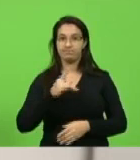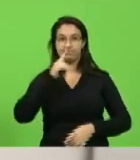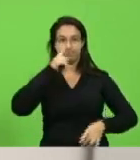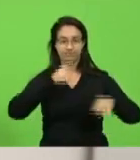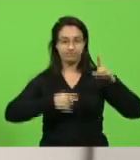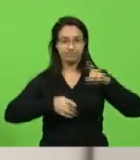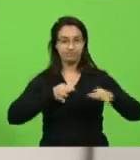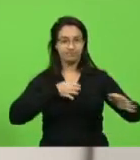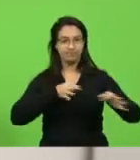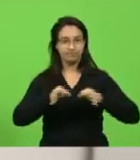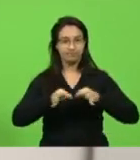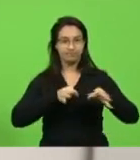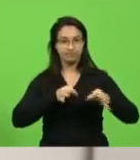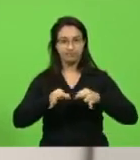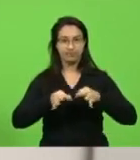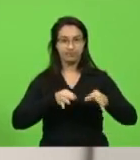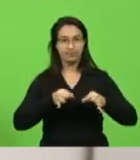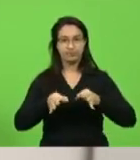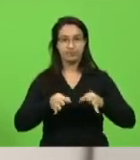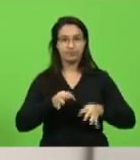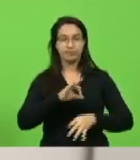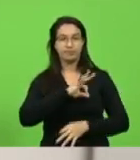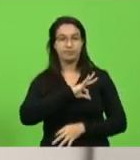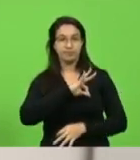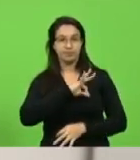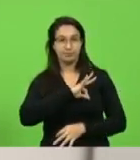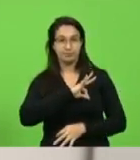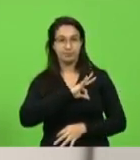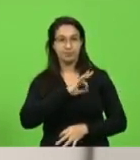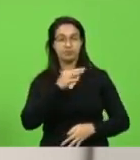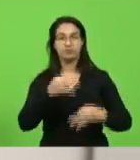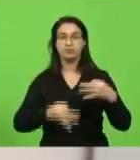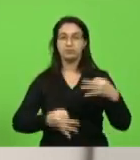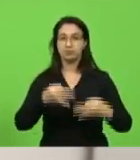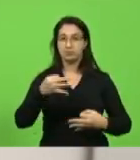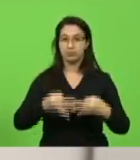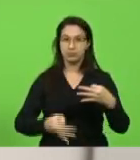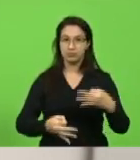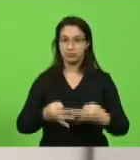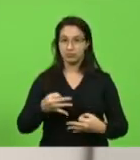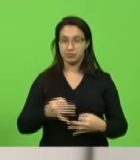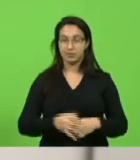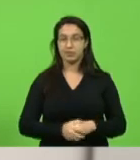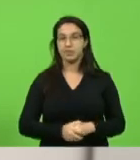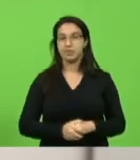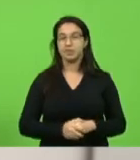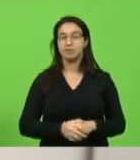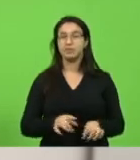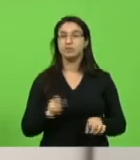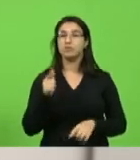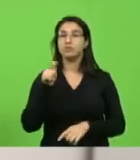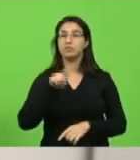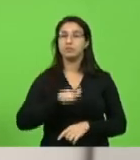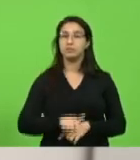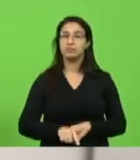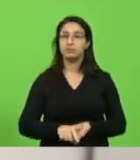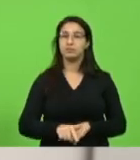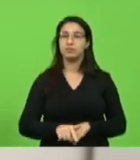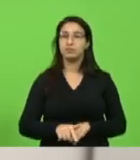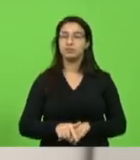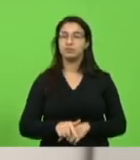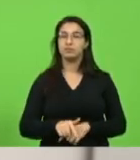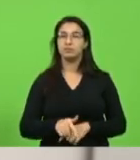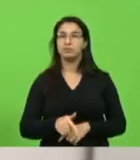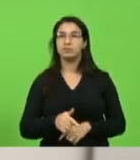técnica desse julgamento, e bem como eu enfatizo aqui a elevada urbanidade